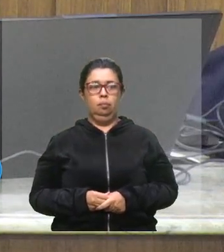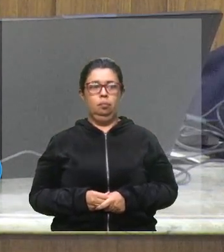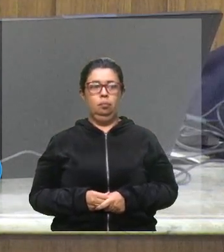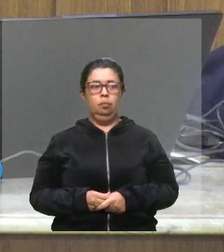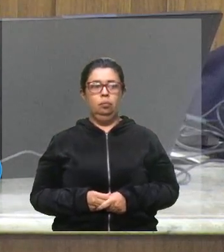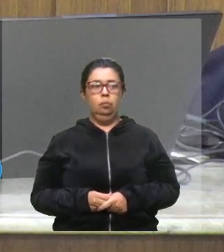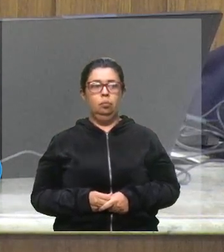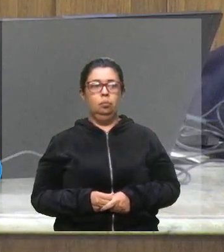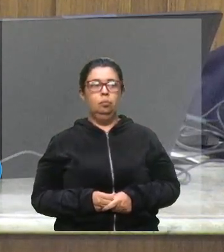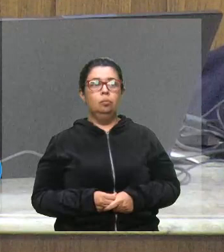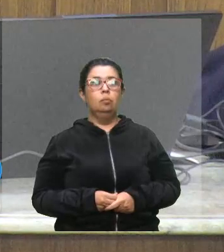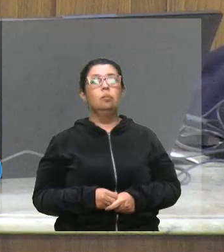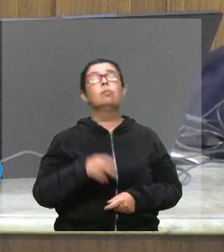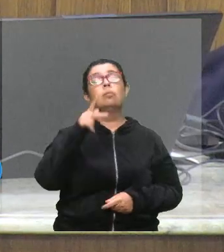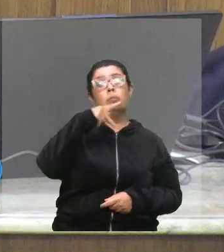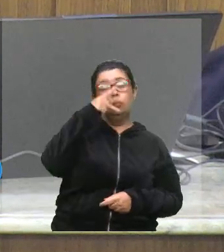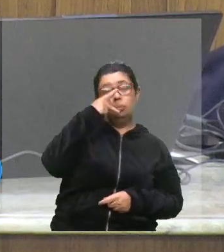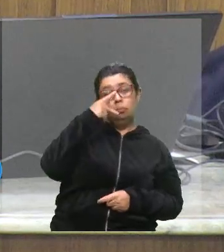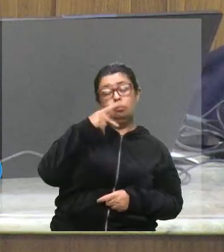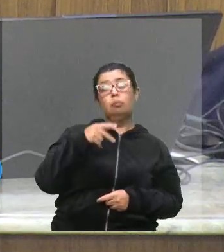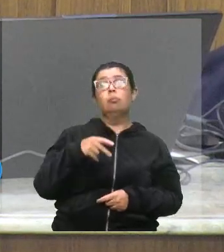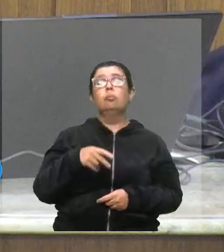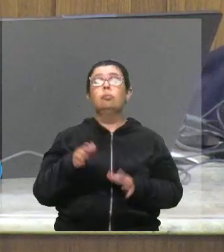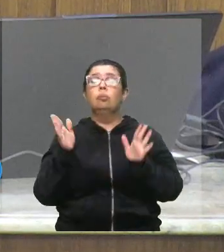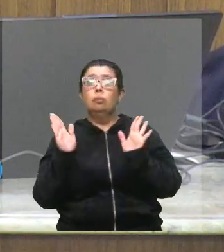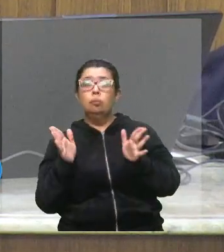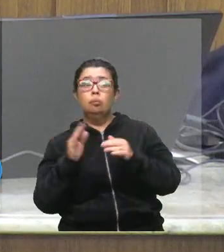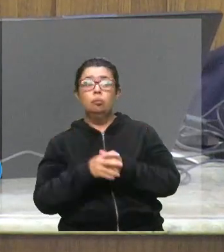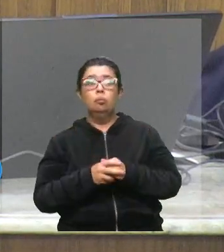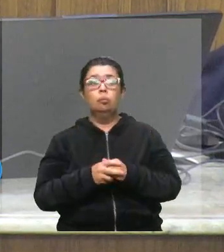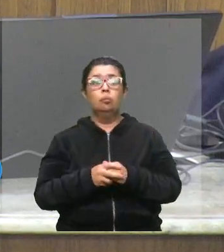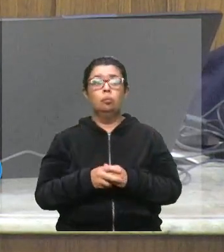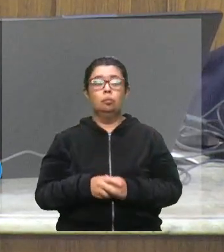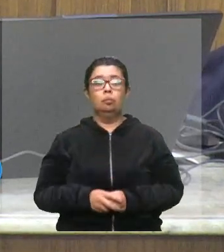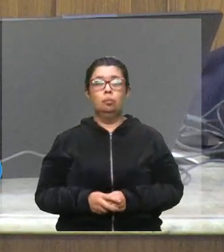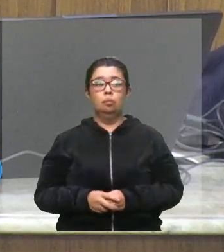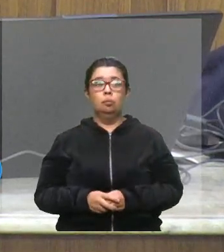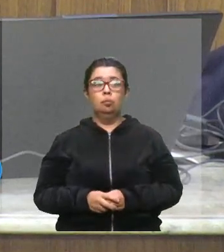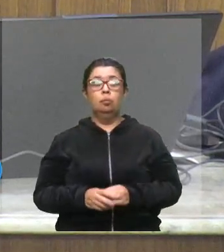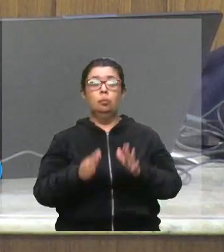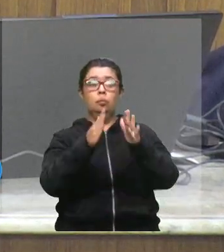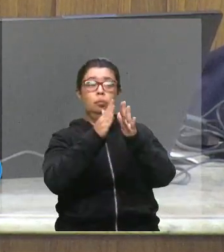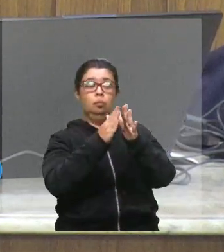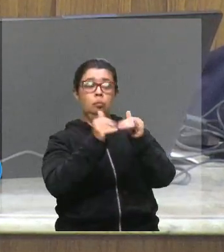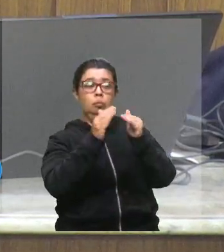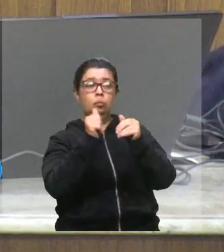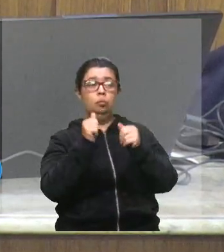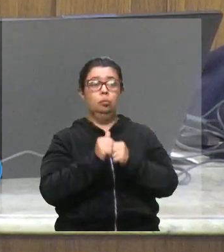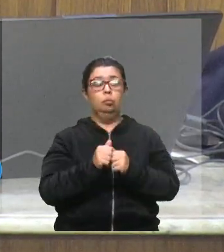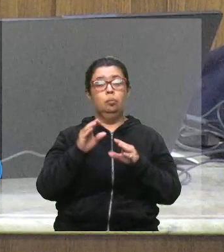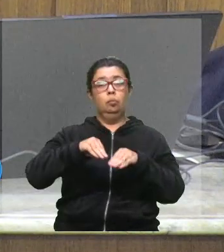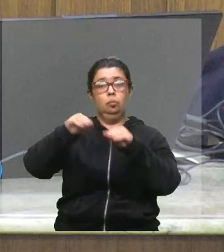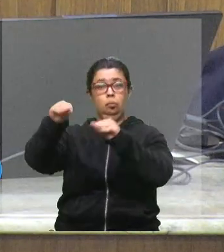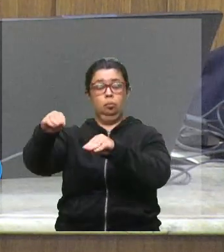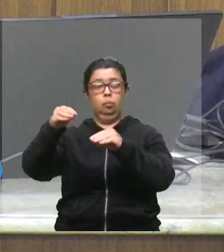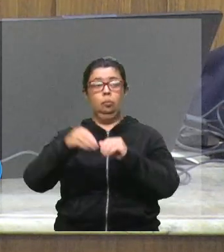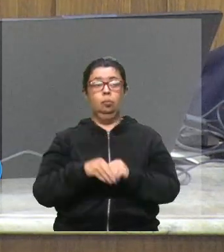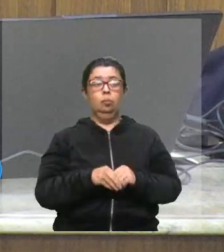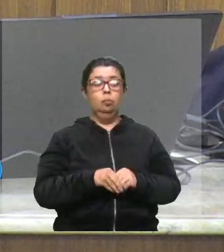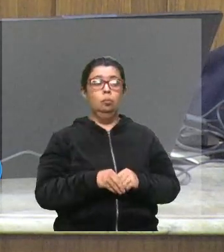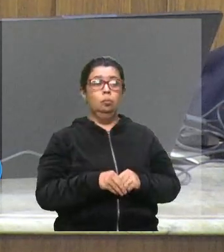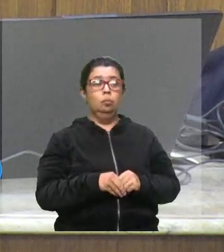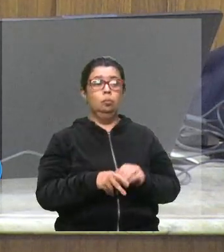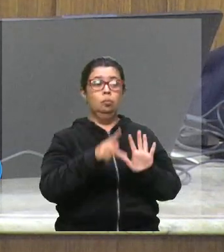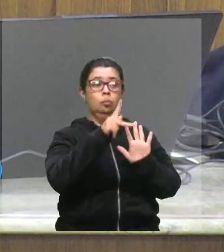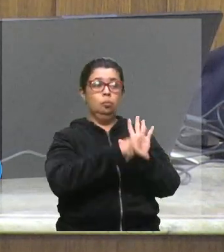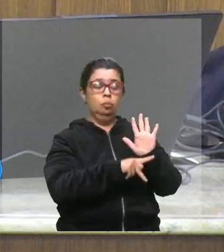Então, deixa eu retificar a votação. Então, o requerimento de adiamento do